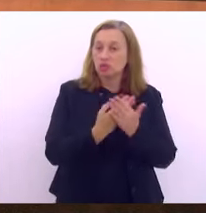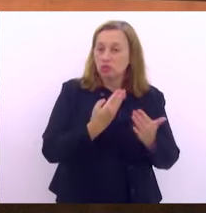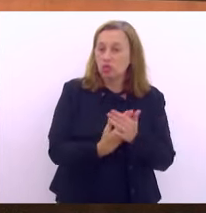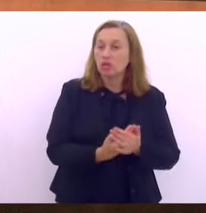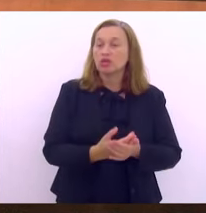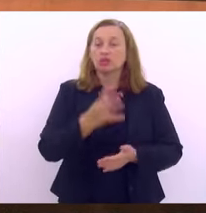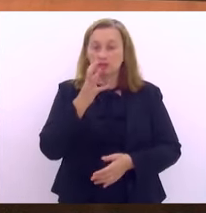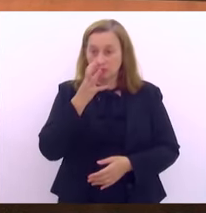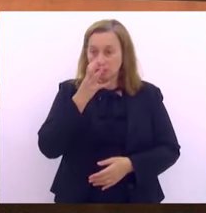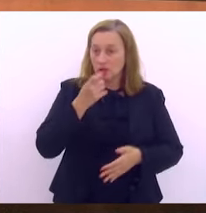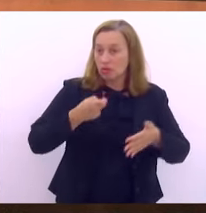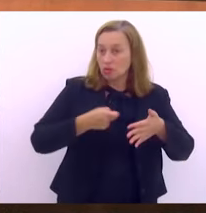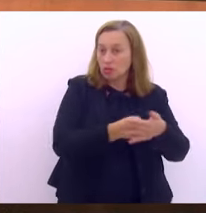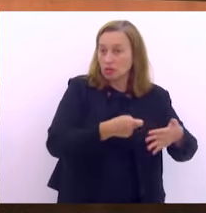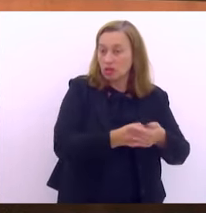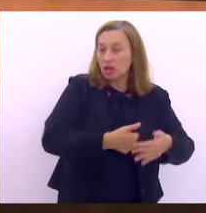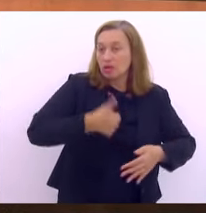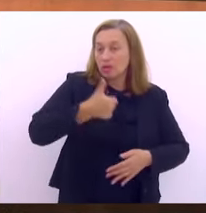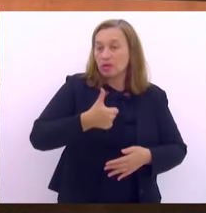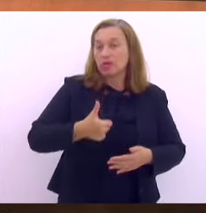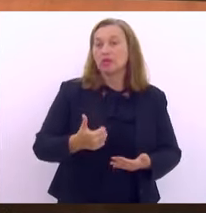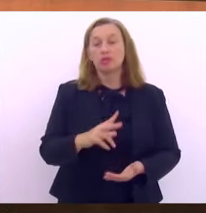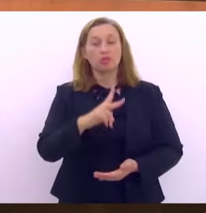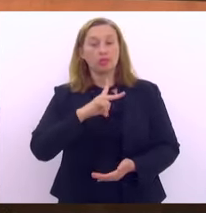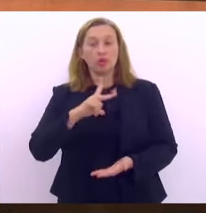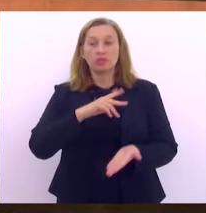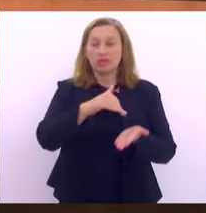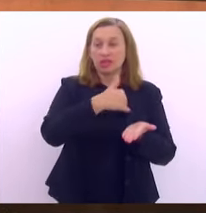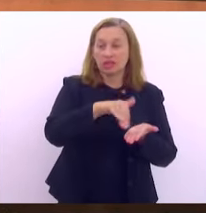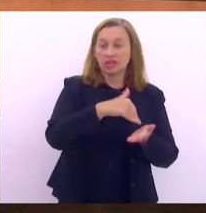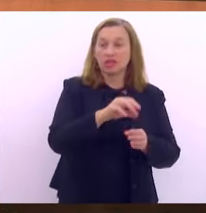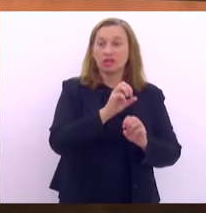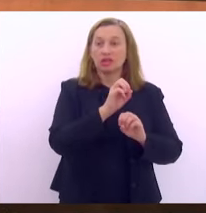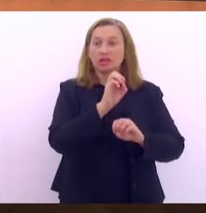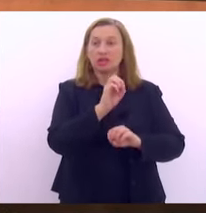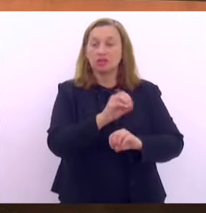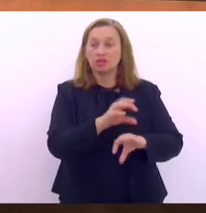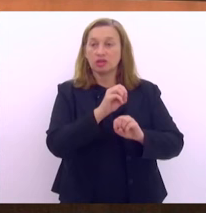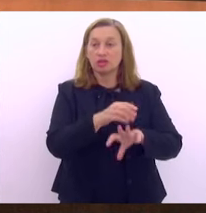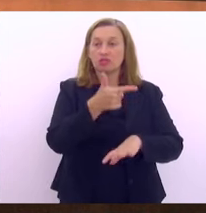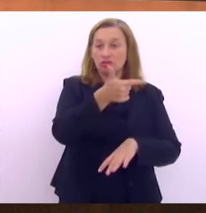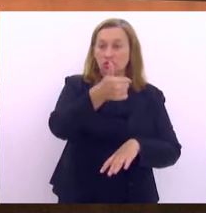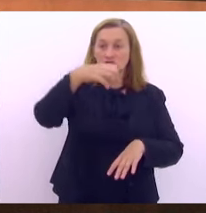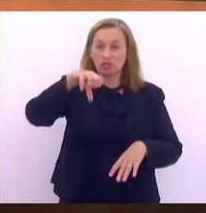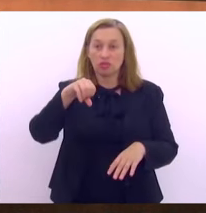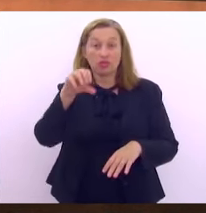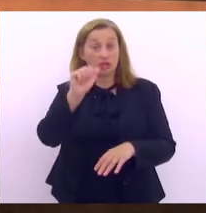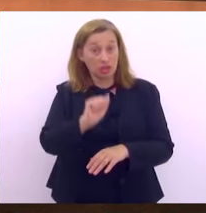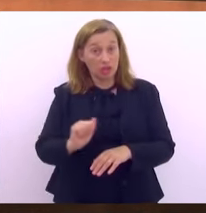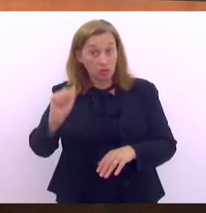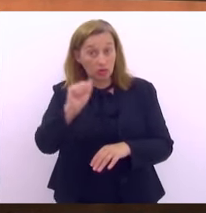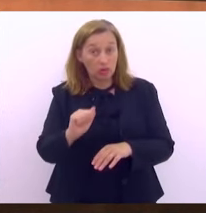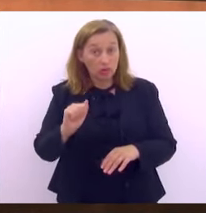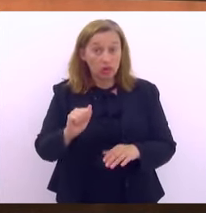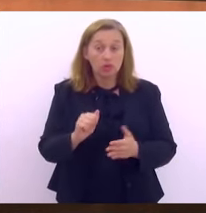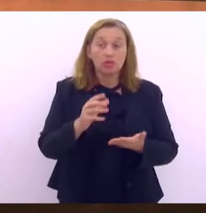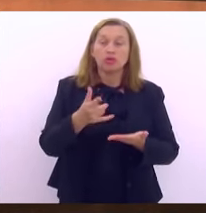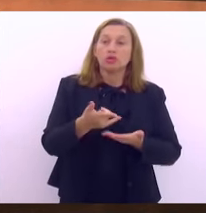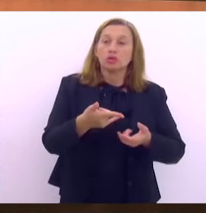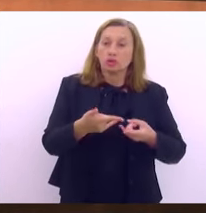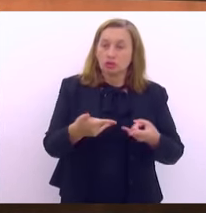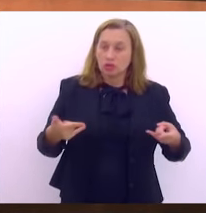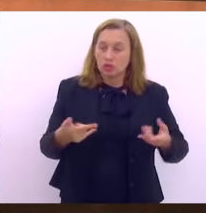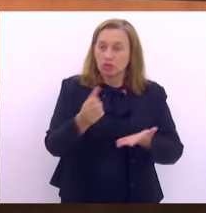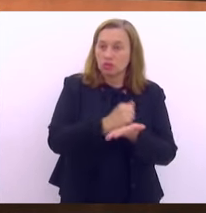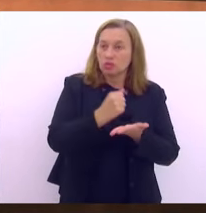essa denúncia, primeiro, para a própria Secretaria de Educação, no dia 29 de agosto. O extrato do contrato tinha